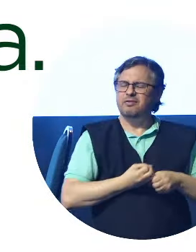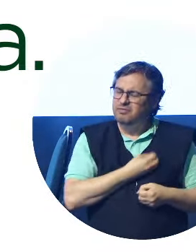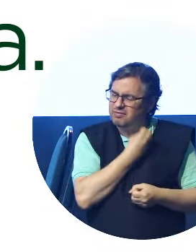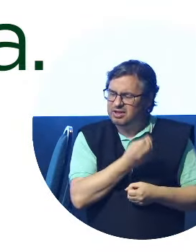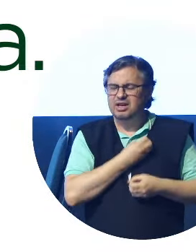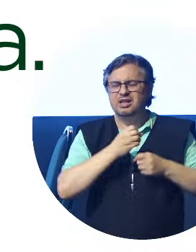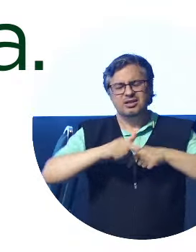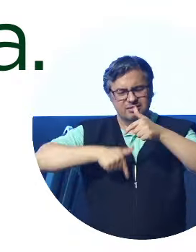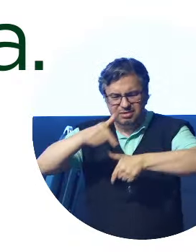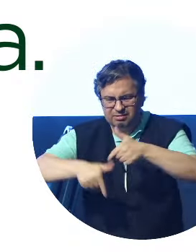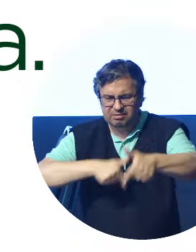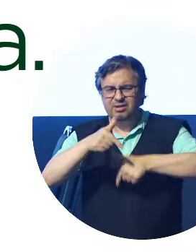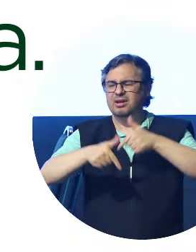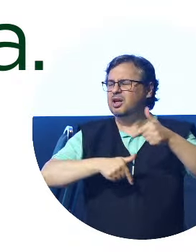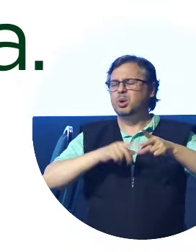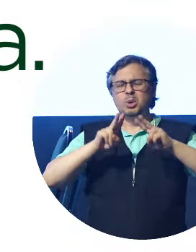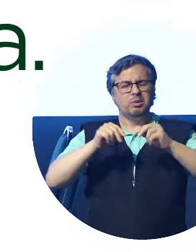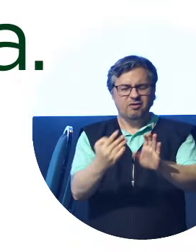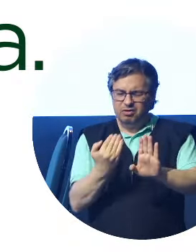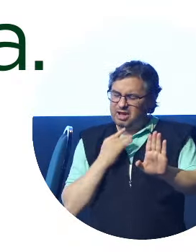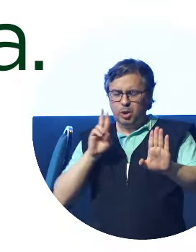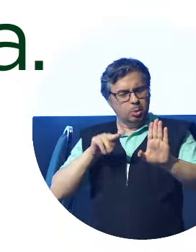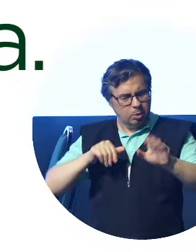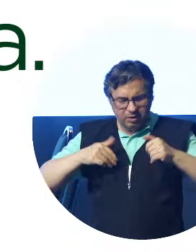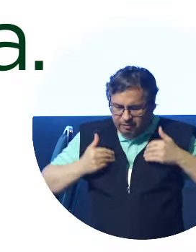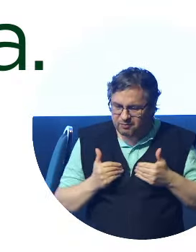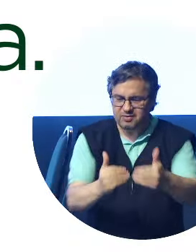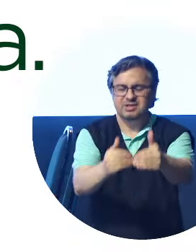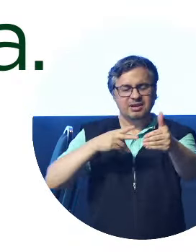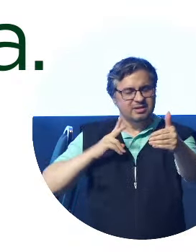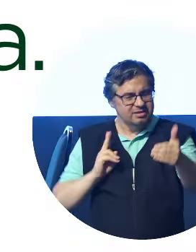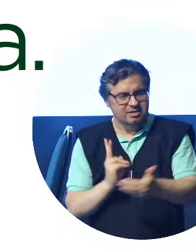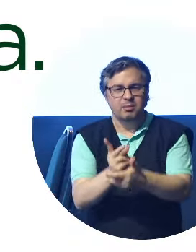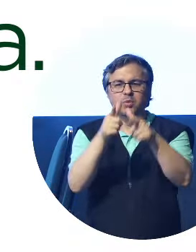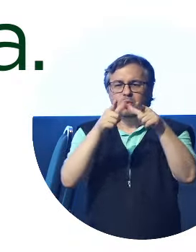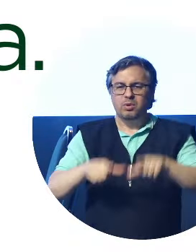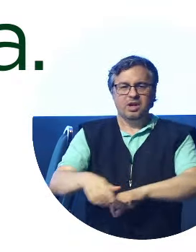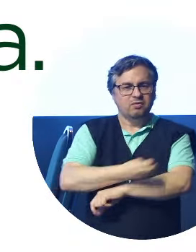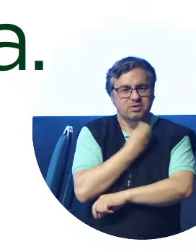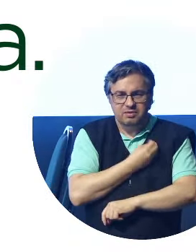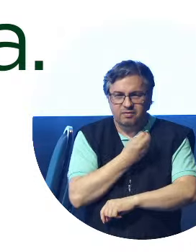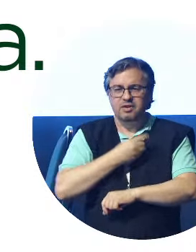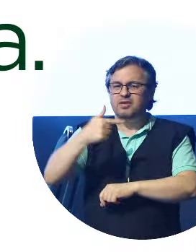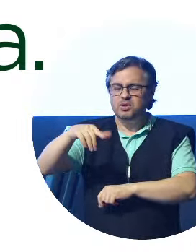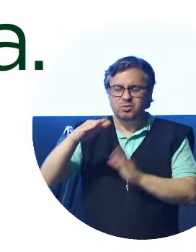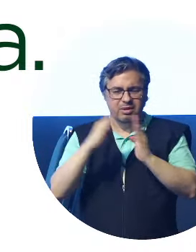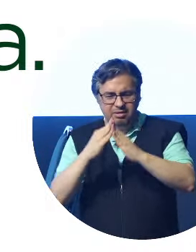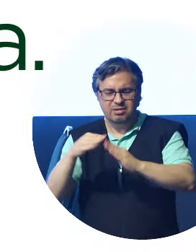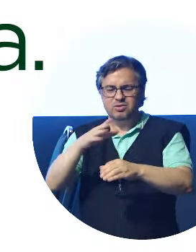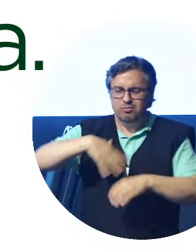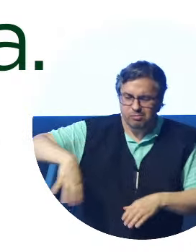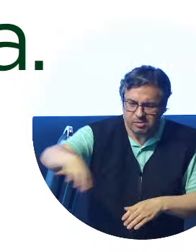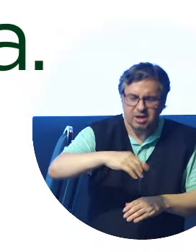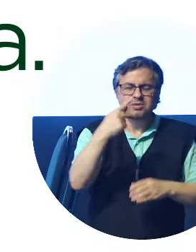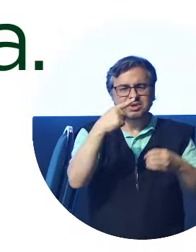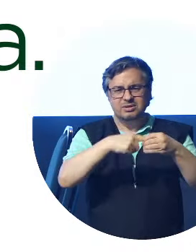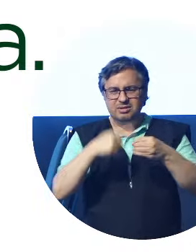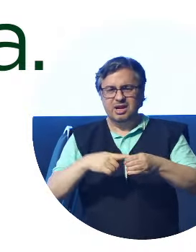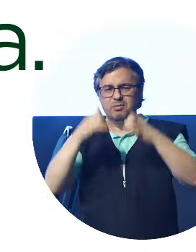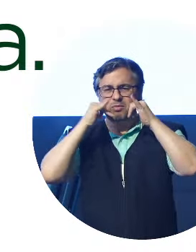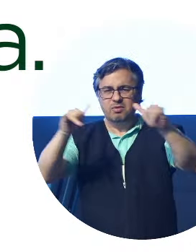igreja está, pastor? Não podemos recuar. Sua congregação, no seu bairro, onde você está, Deus colocou você lá para proclamar o